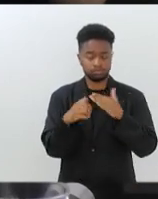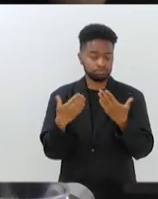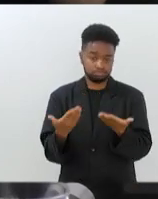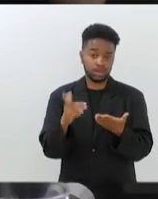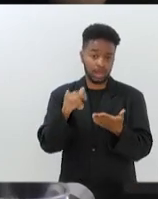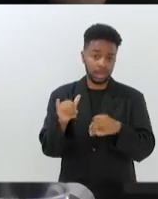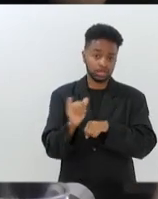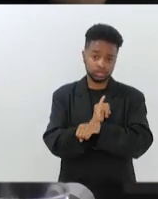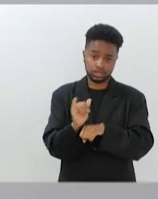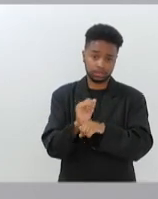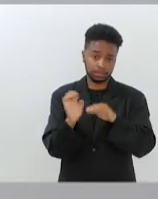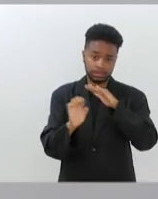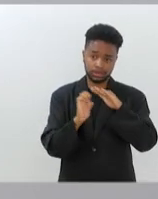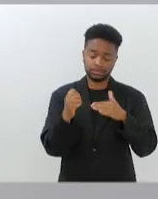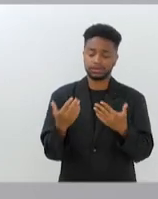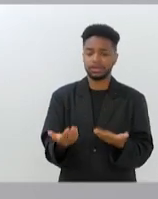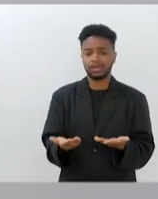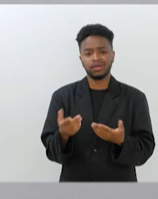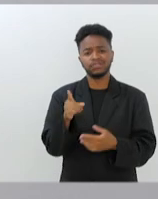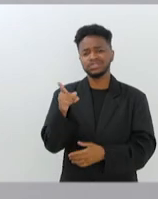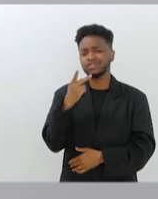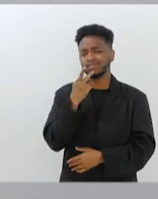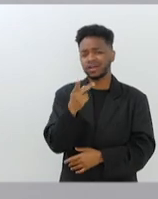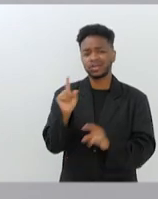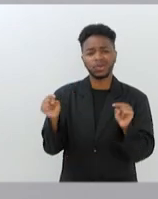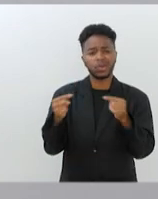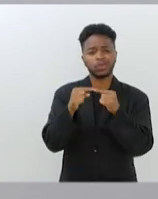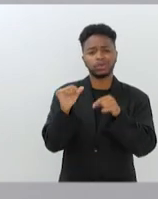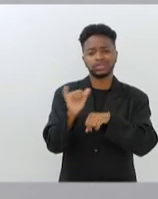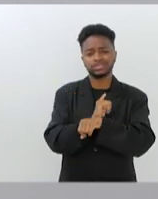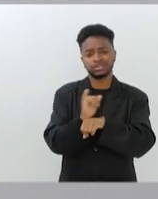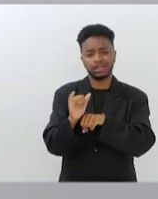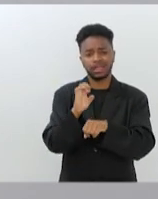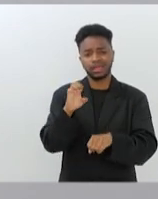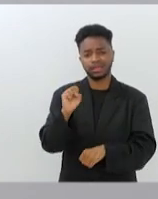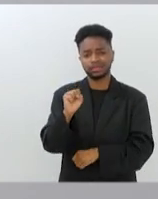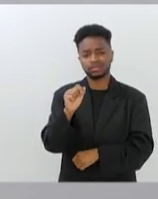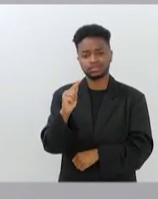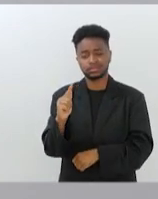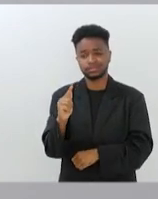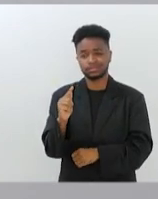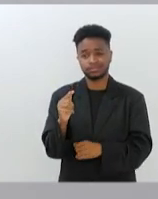é a estratégia da empresa senhora quando a senhora fala que tem a ver com a estratégia SG